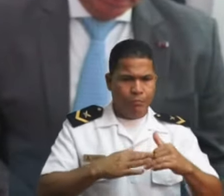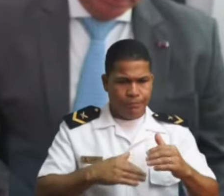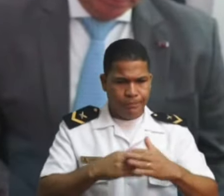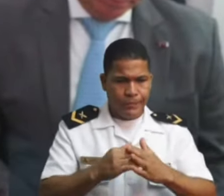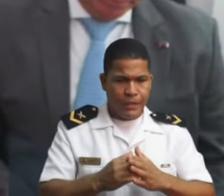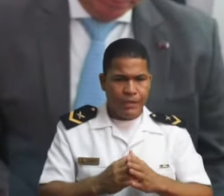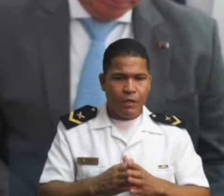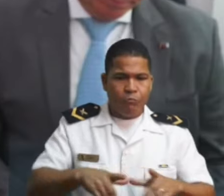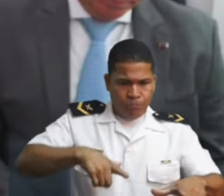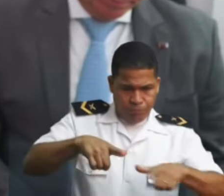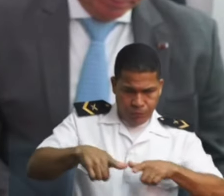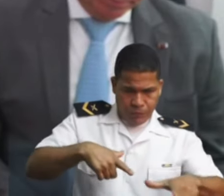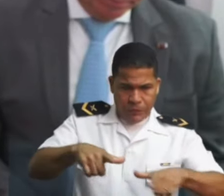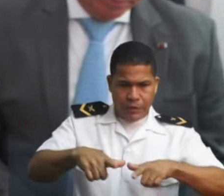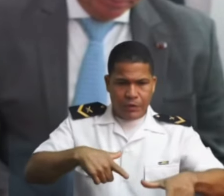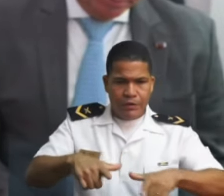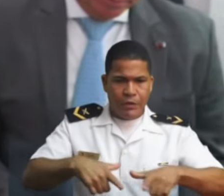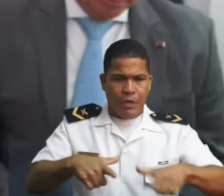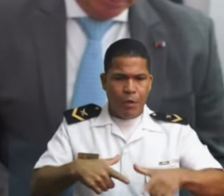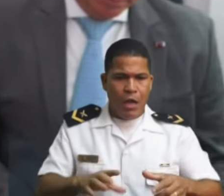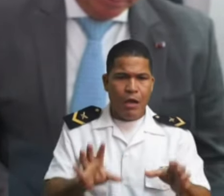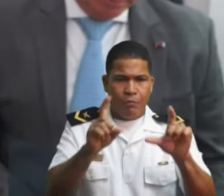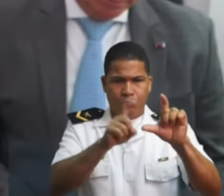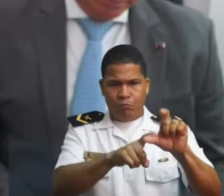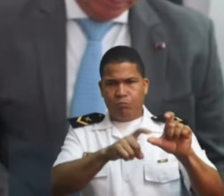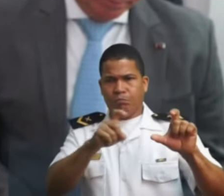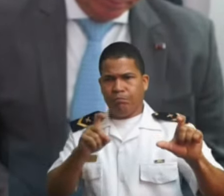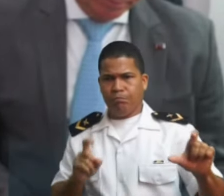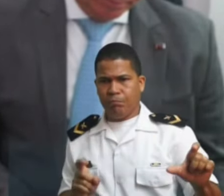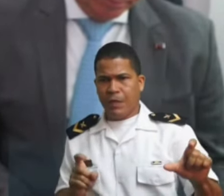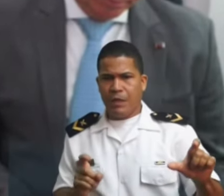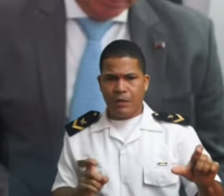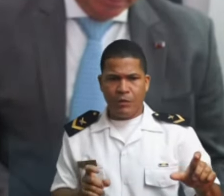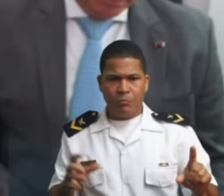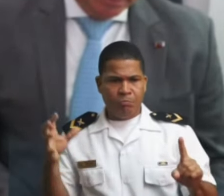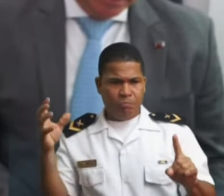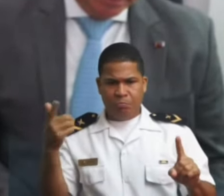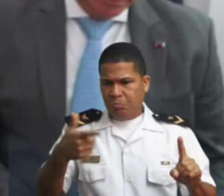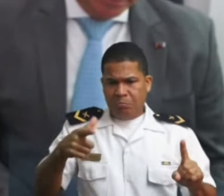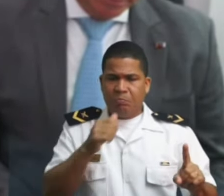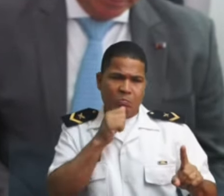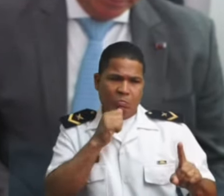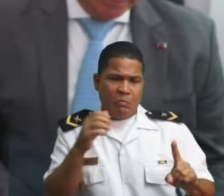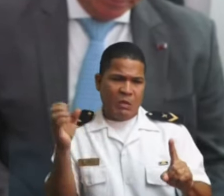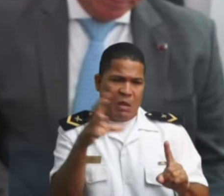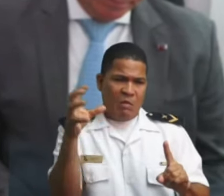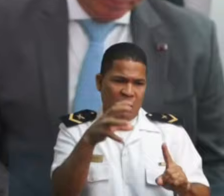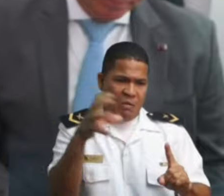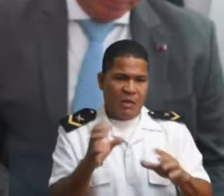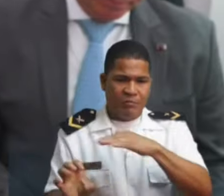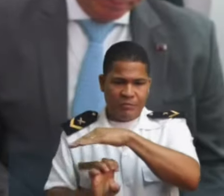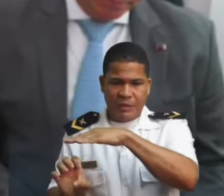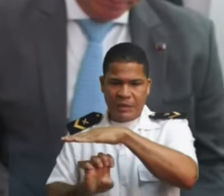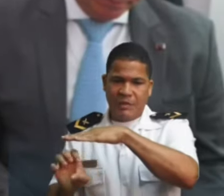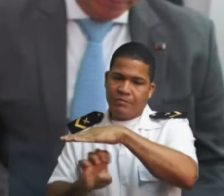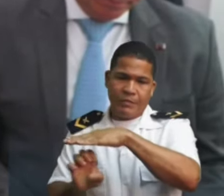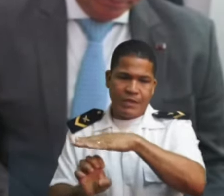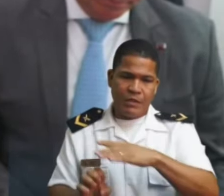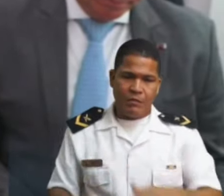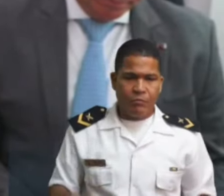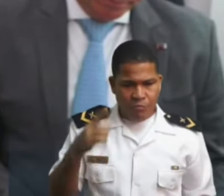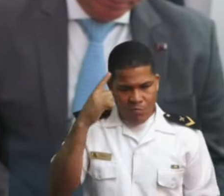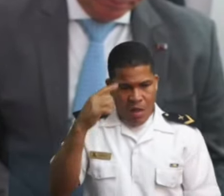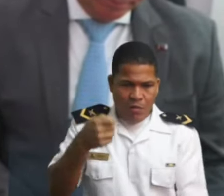capacidade de operar de maneira independente, sem a interferência direta de entidades externas em suas decisões